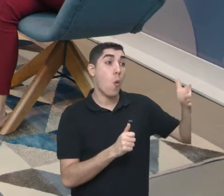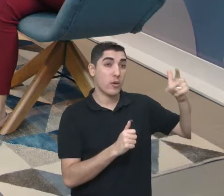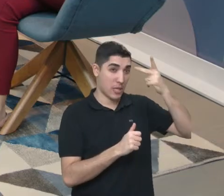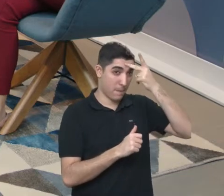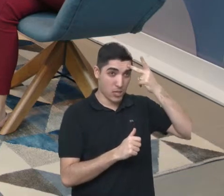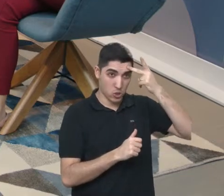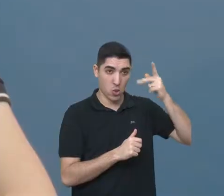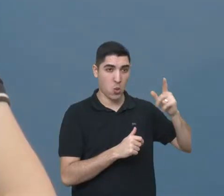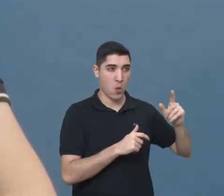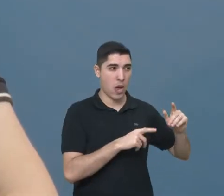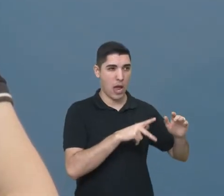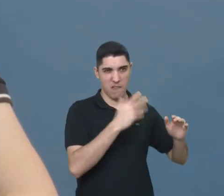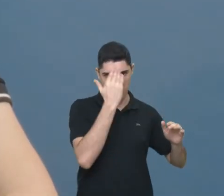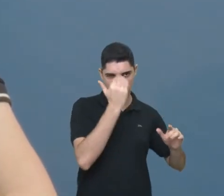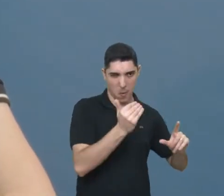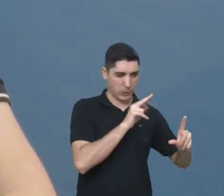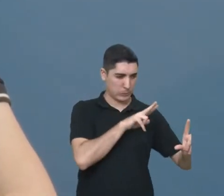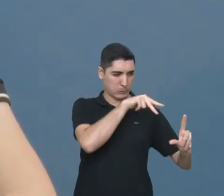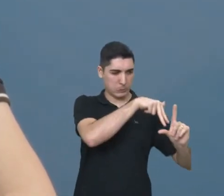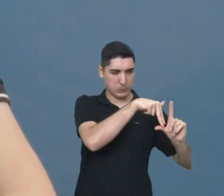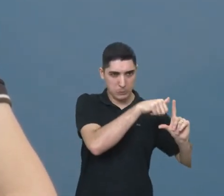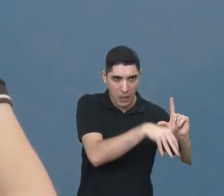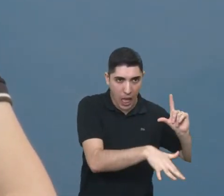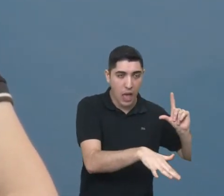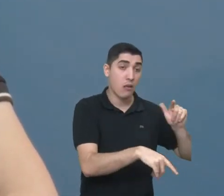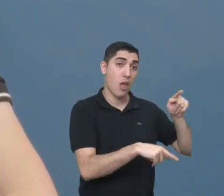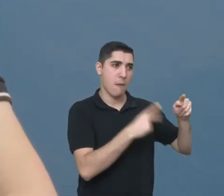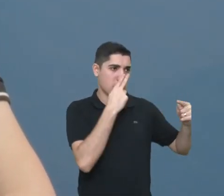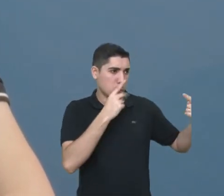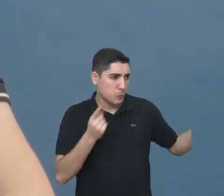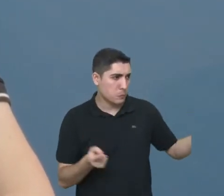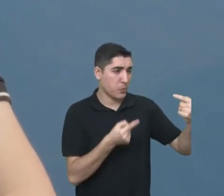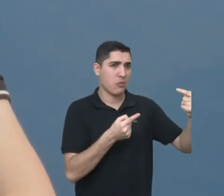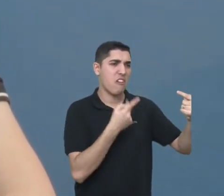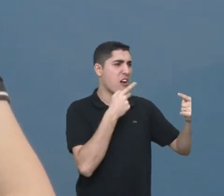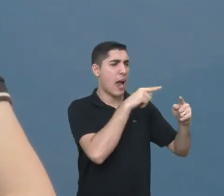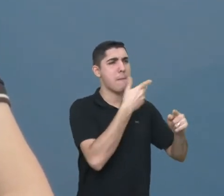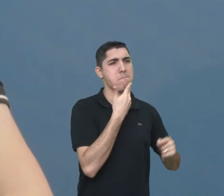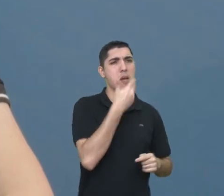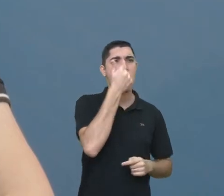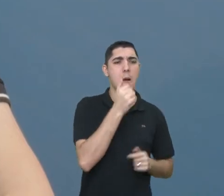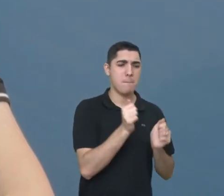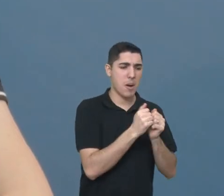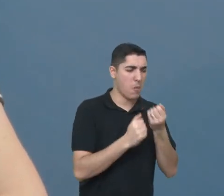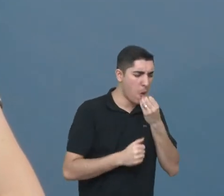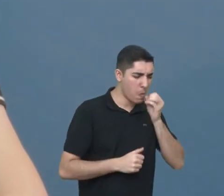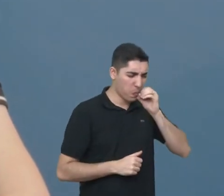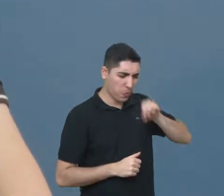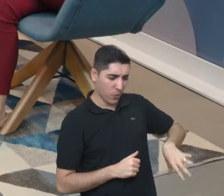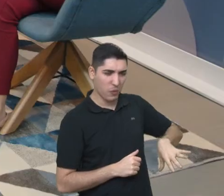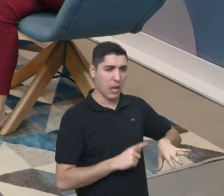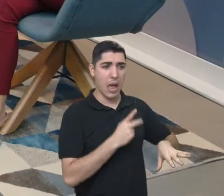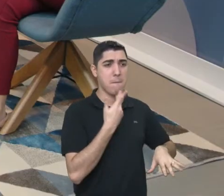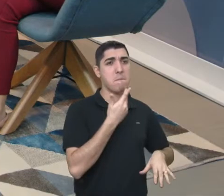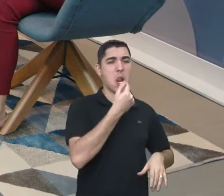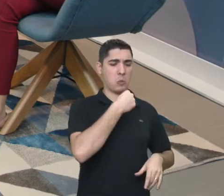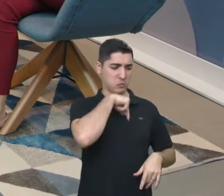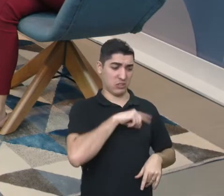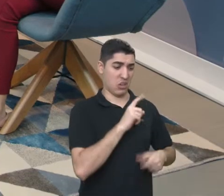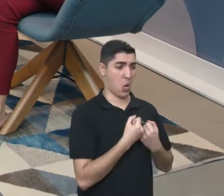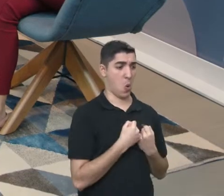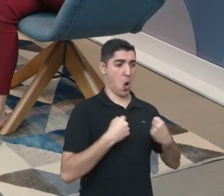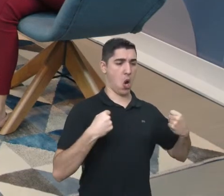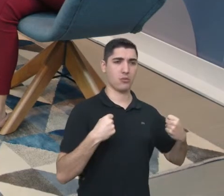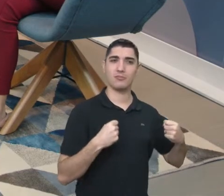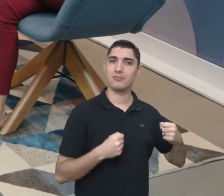algumas influenciadoras que falam que trabalham com nutrição e dizem que é melhor cuspir o pão e não engolir, para não engordar. Então,